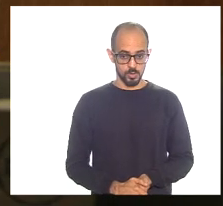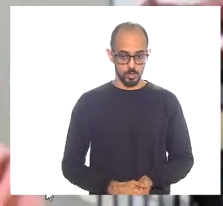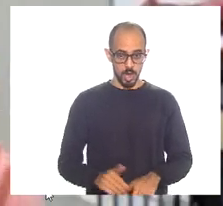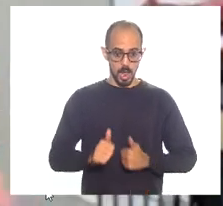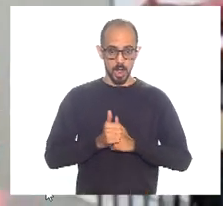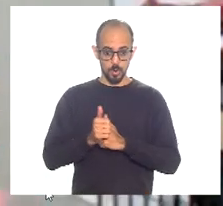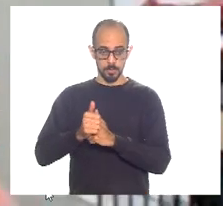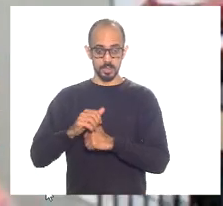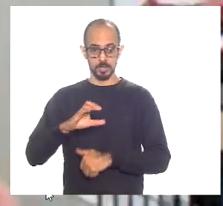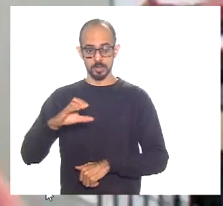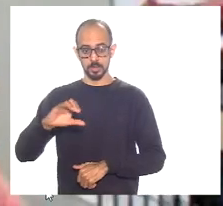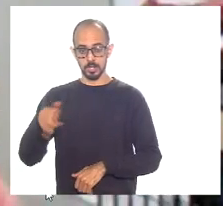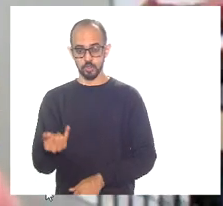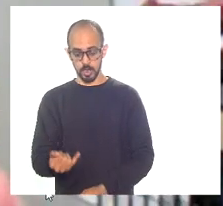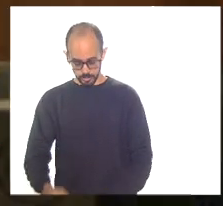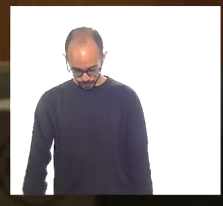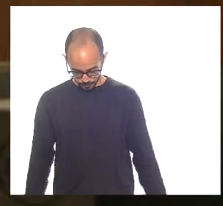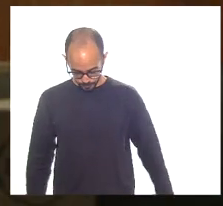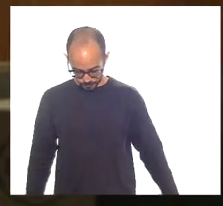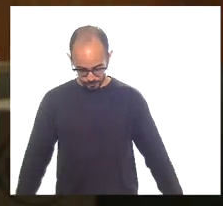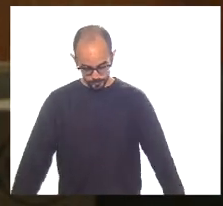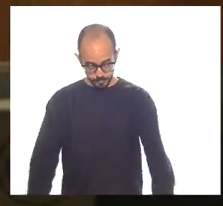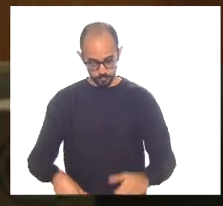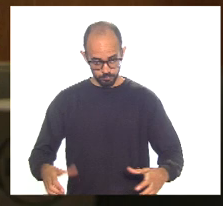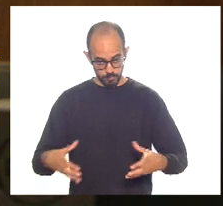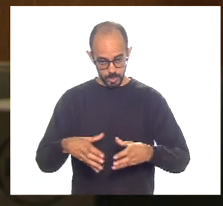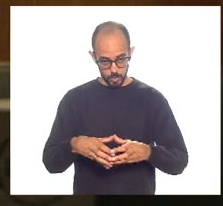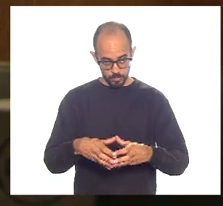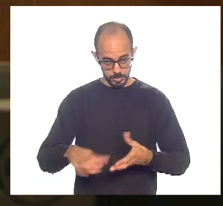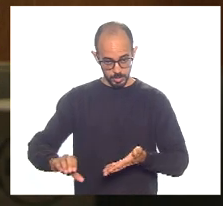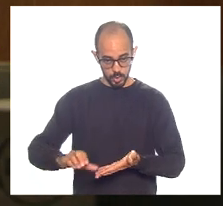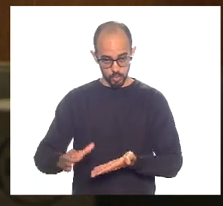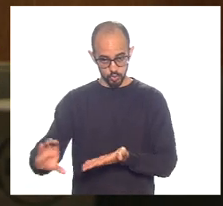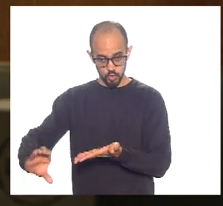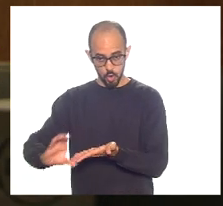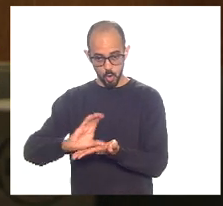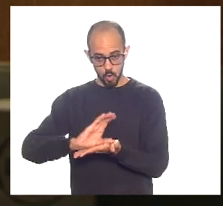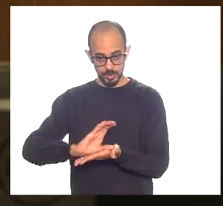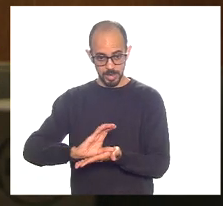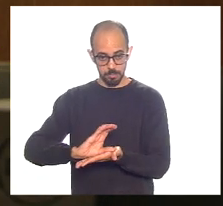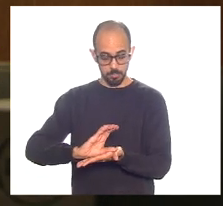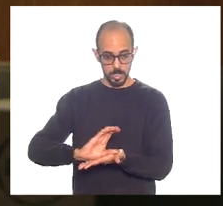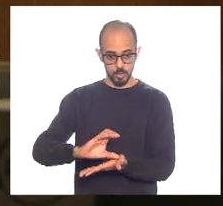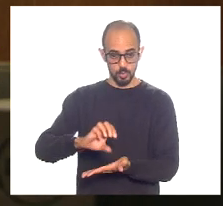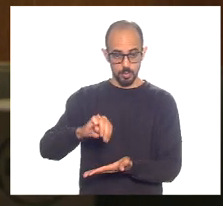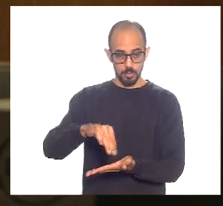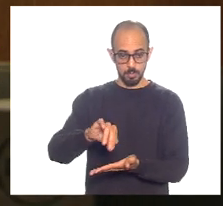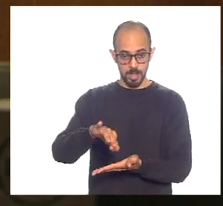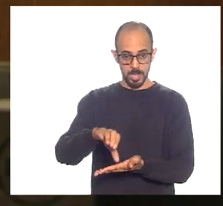Acompanho o parecer da CCJ. Pela Comissão de Orçamento, deputado Márcio Canella.